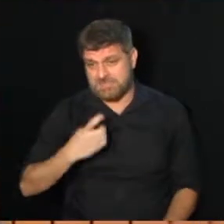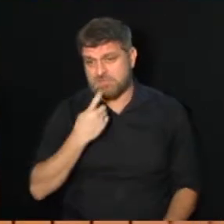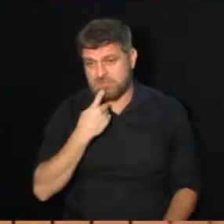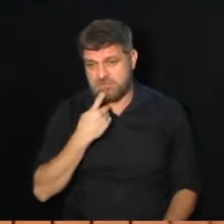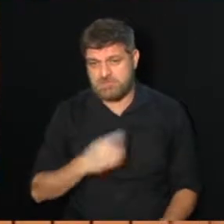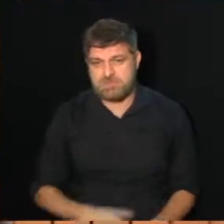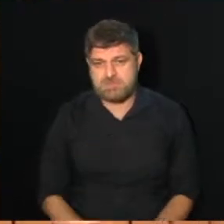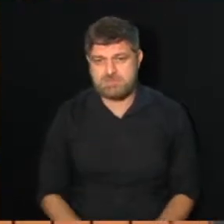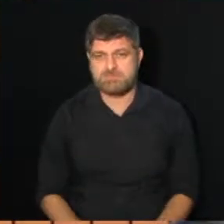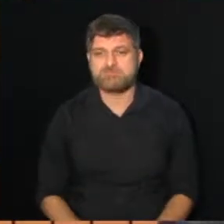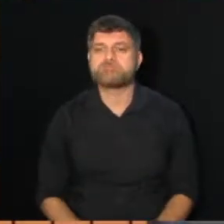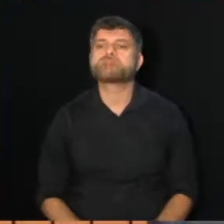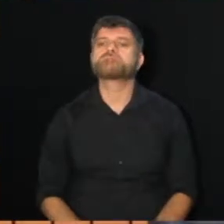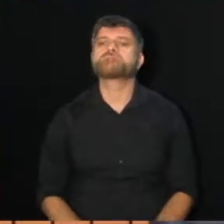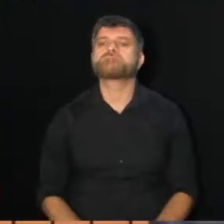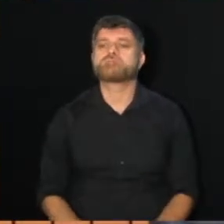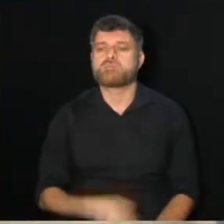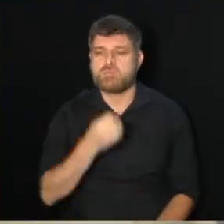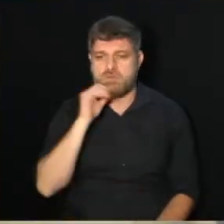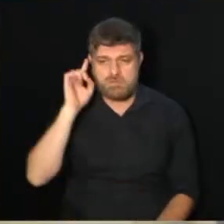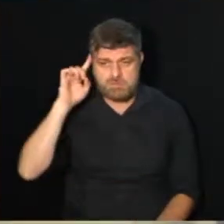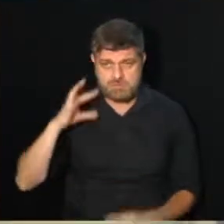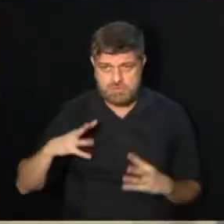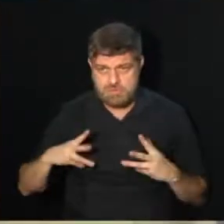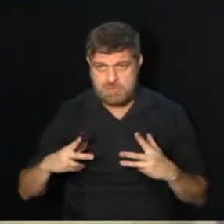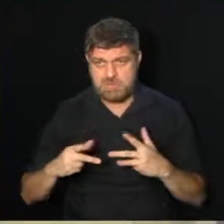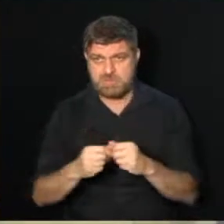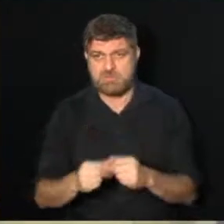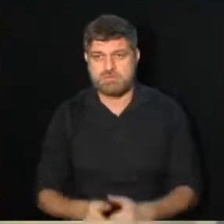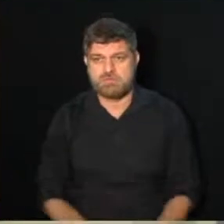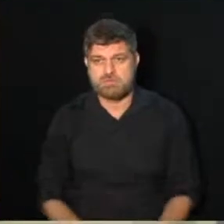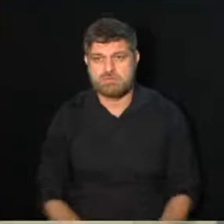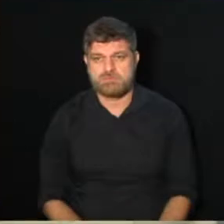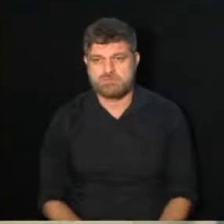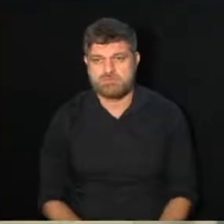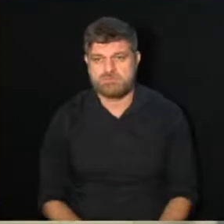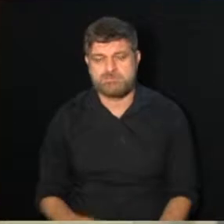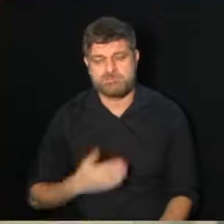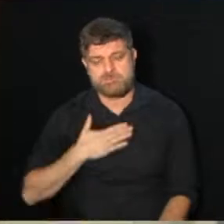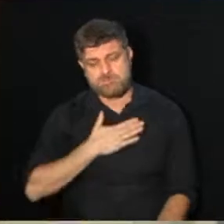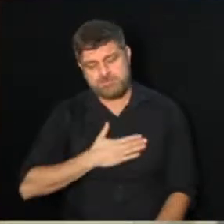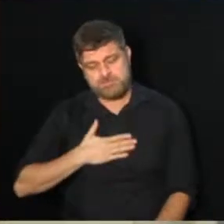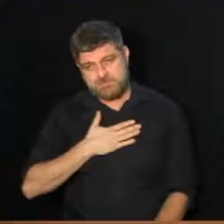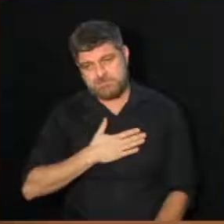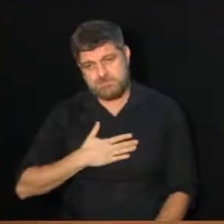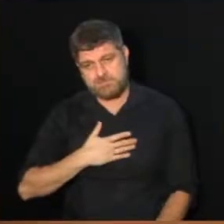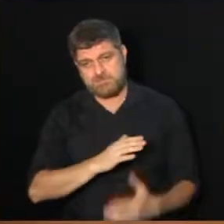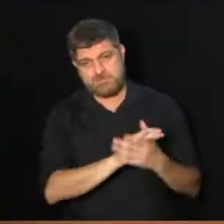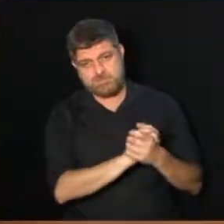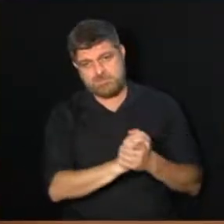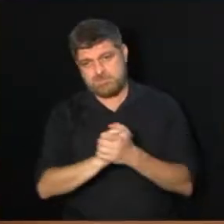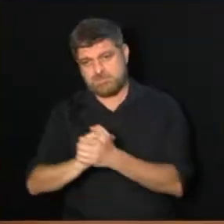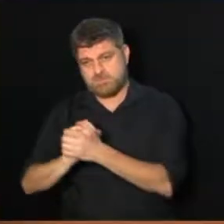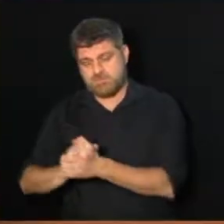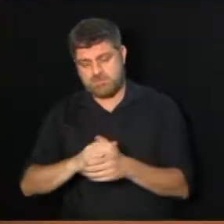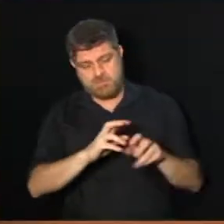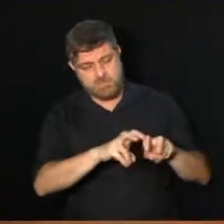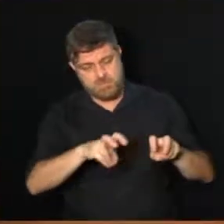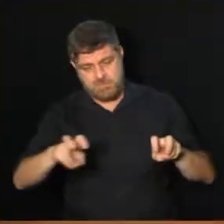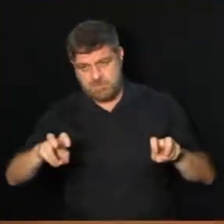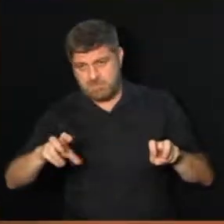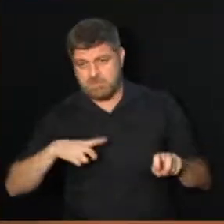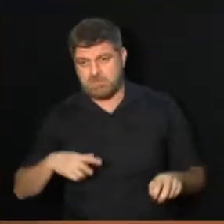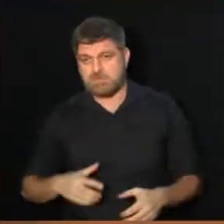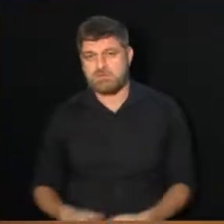Campinas. Bom dia a todos e a todas. Gostaria de iniciar minha fala cumprimentando a mesa e